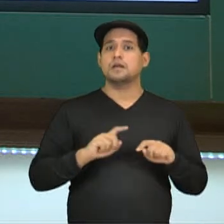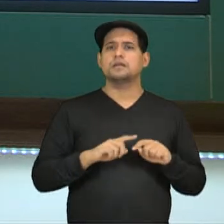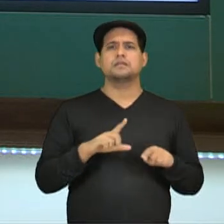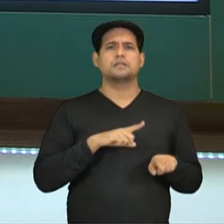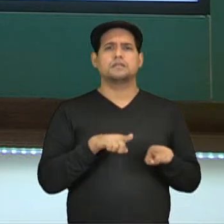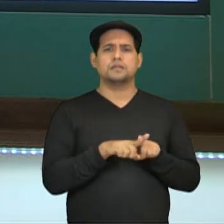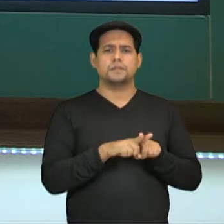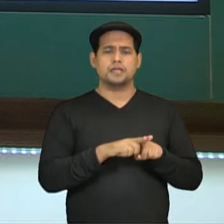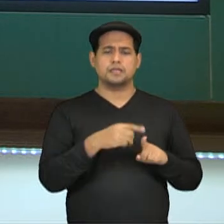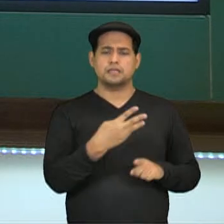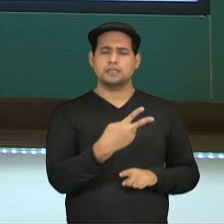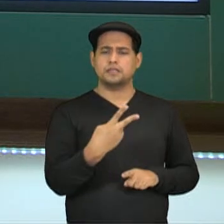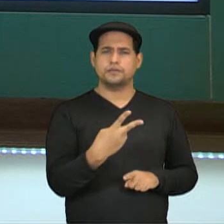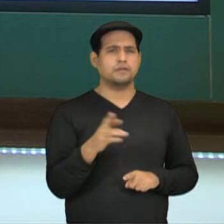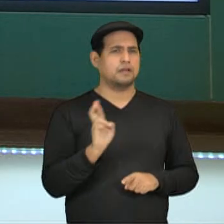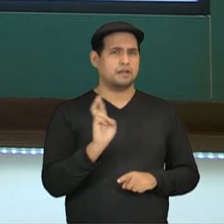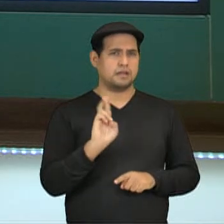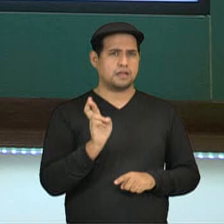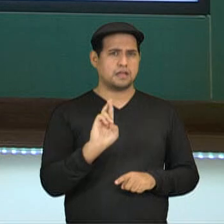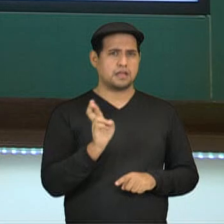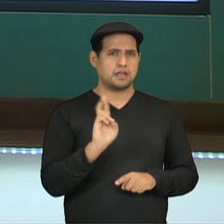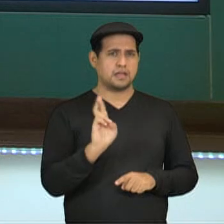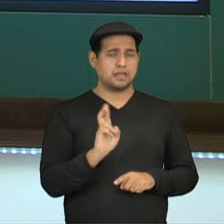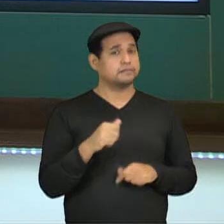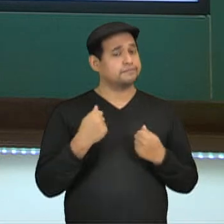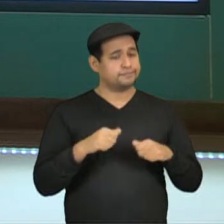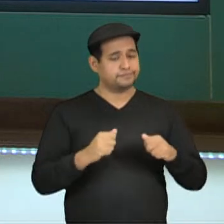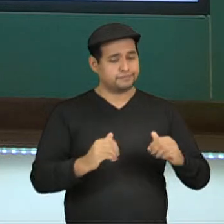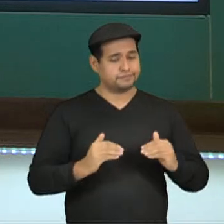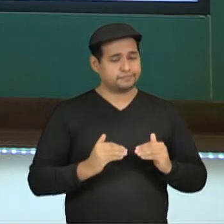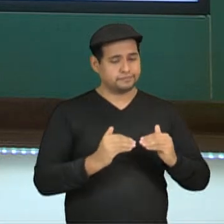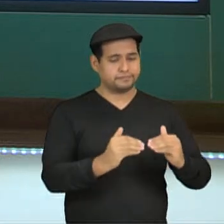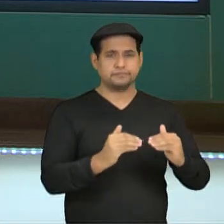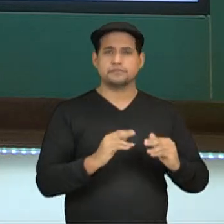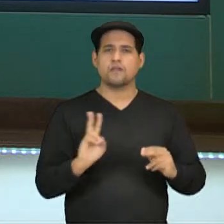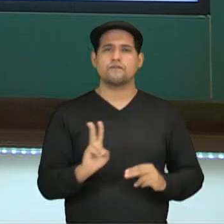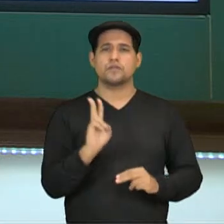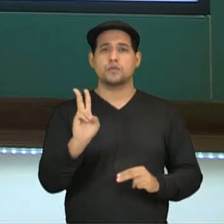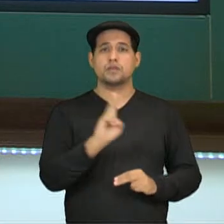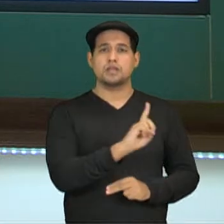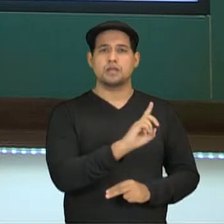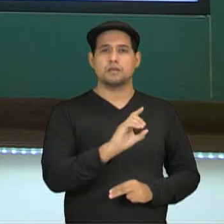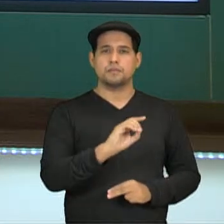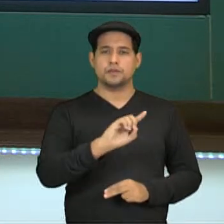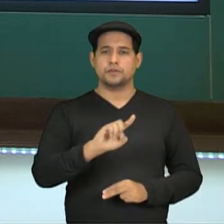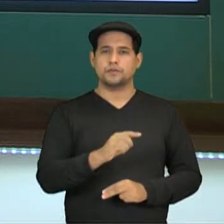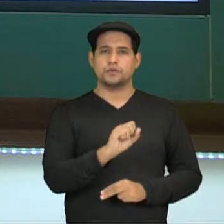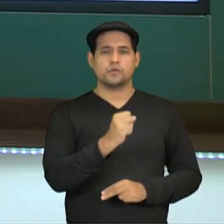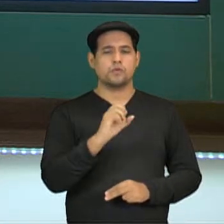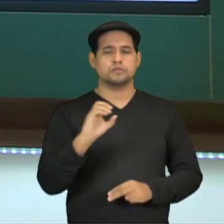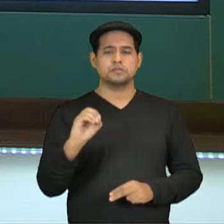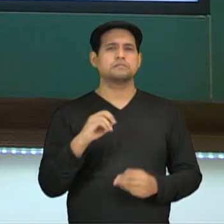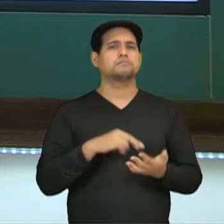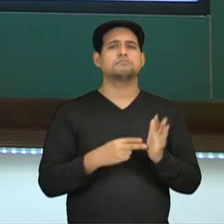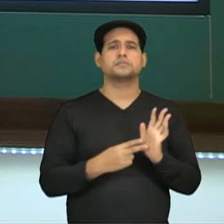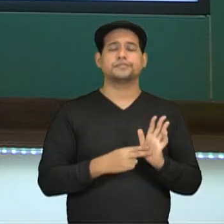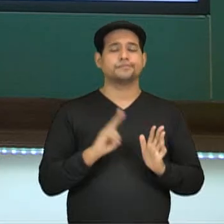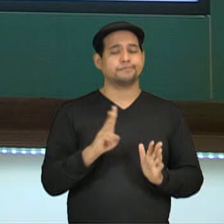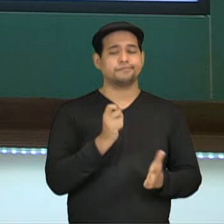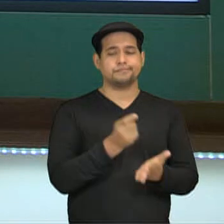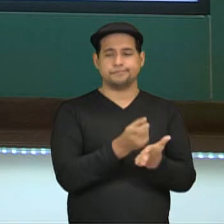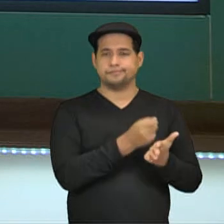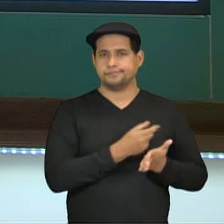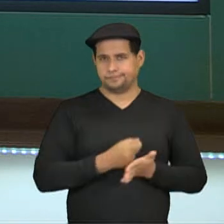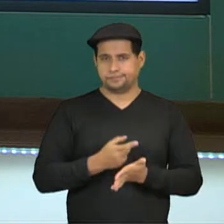R$ 32. E tinha que continuar fechando o valor de 10.800, que são as despesas do